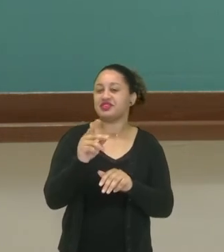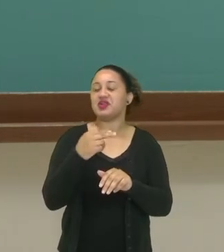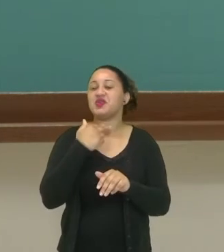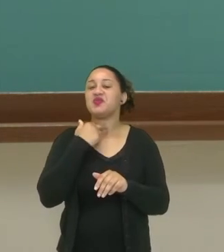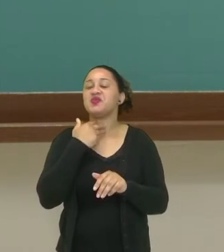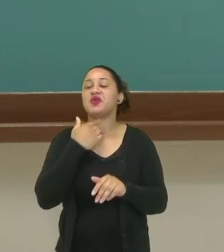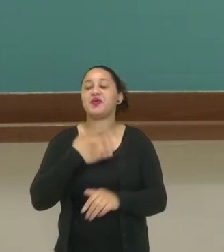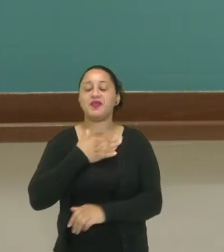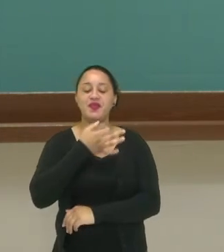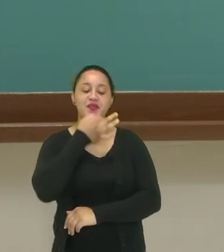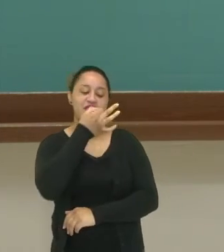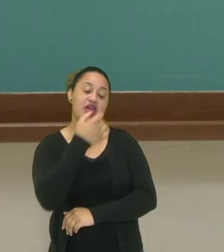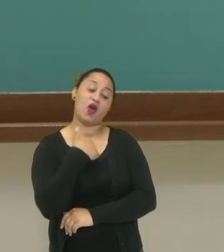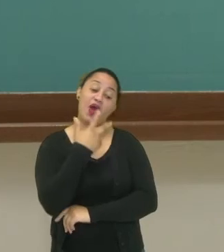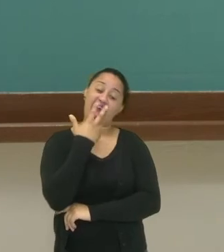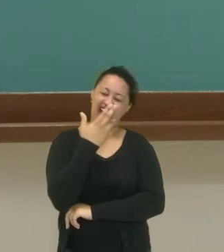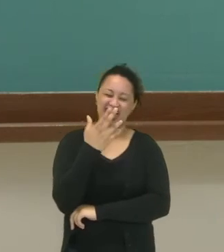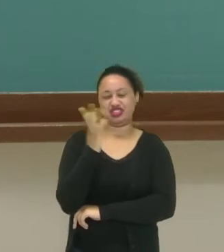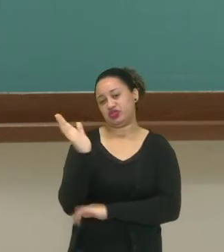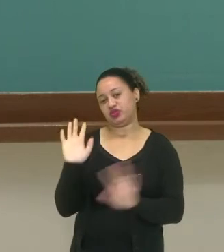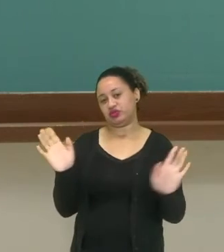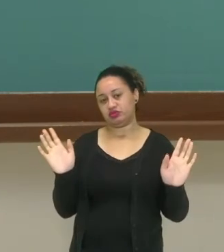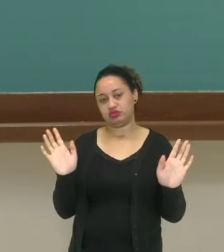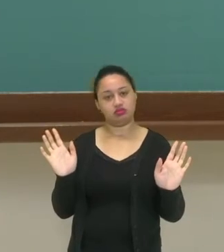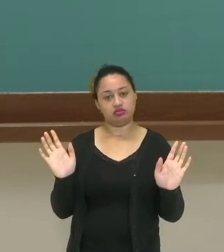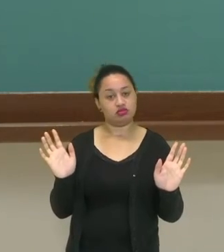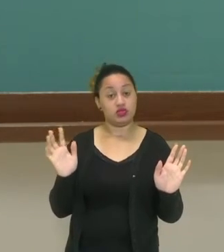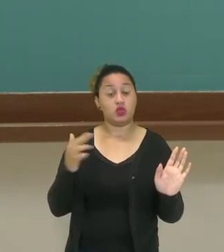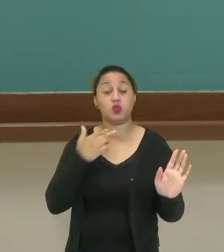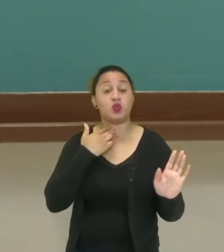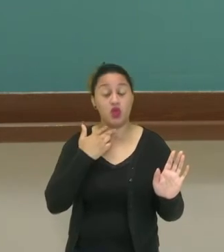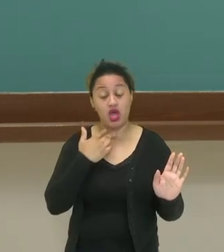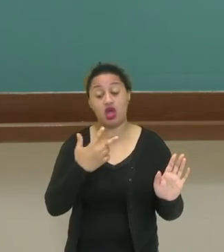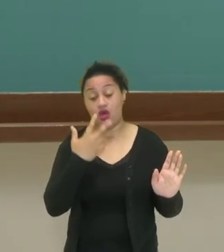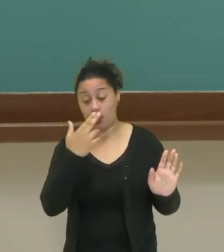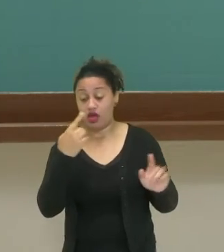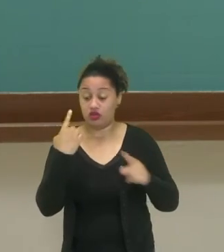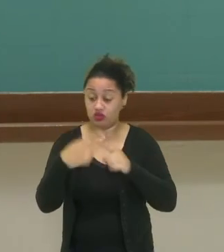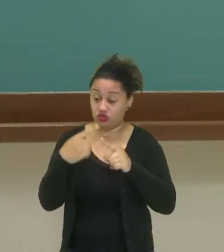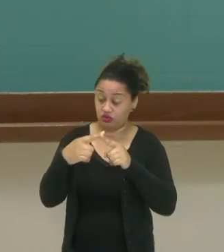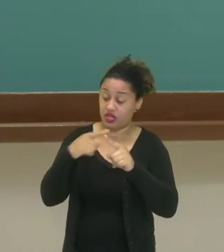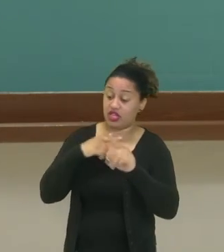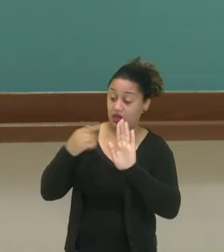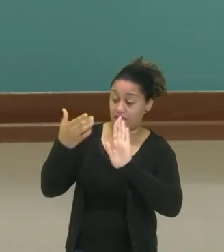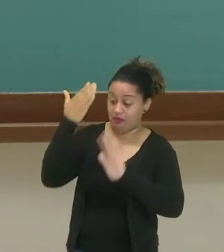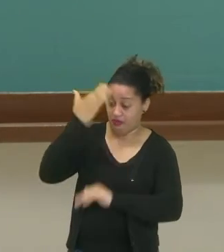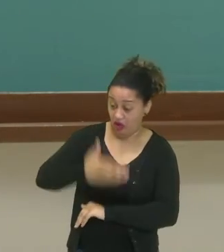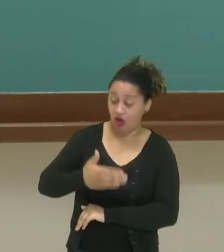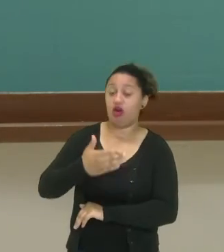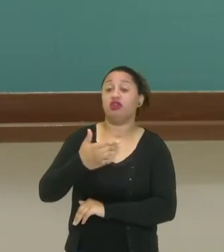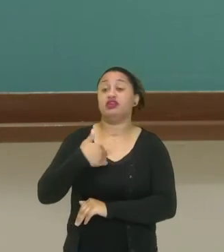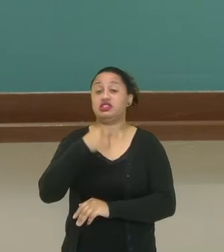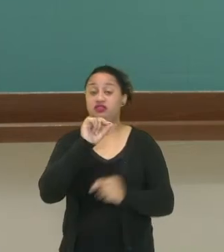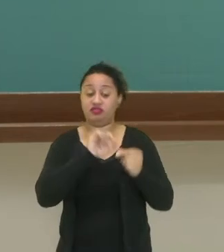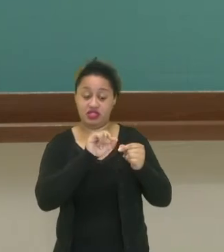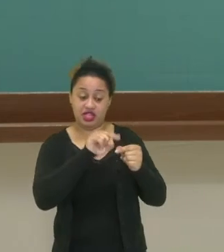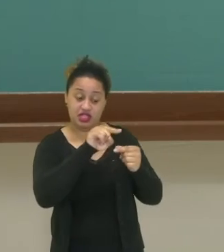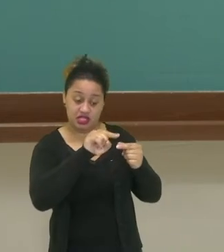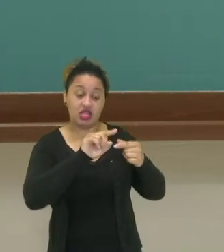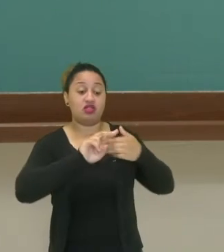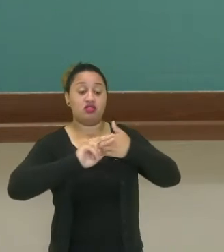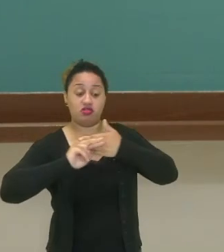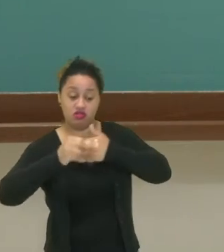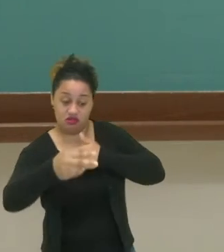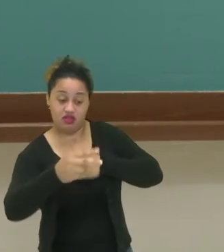ter uma opinião, eu acho que é porque é. Eu acho que é porque há evidências, né? Se eu fizer isso, causará